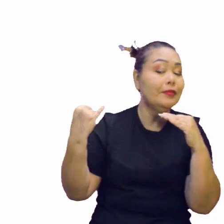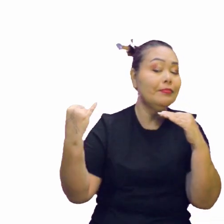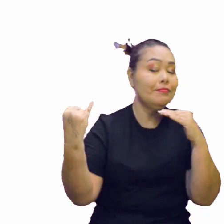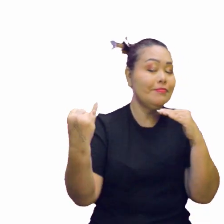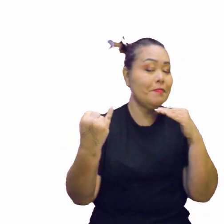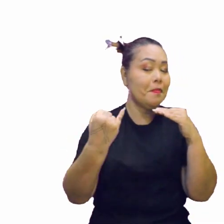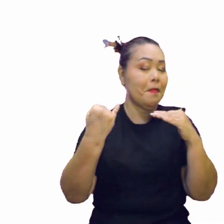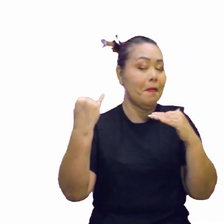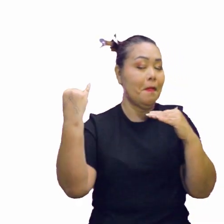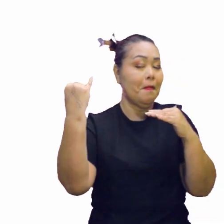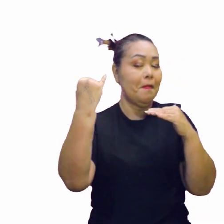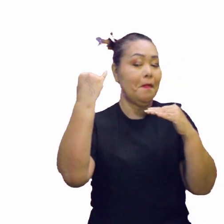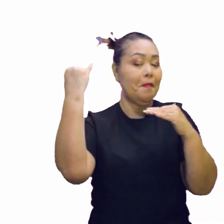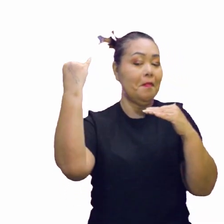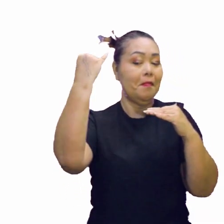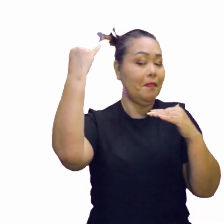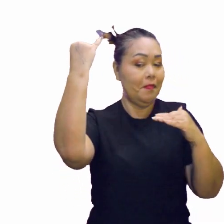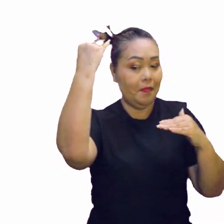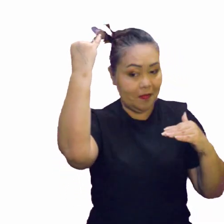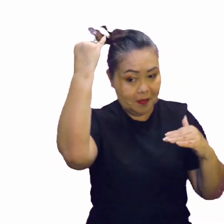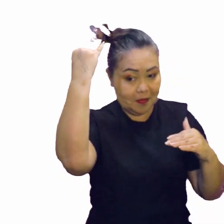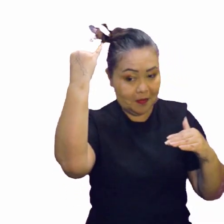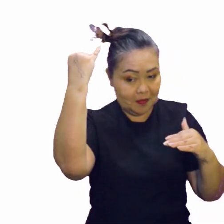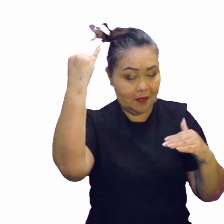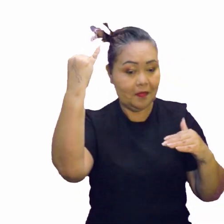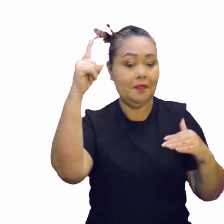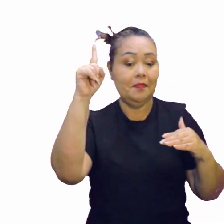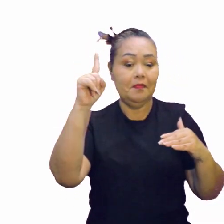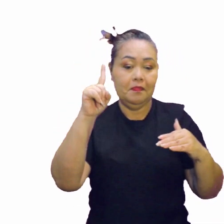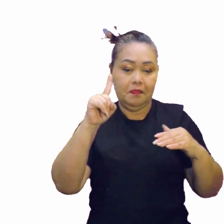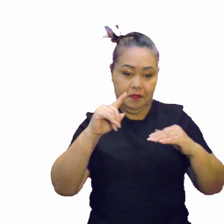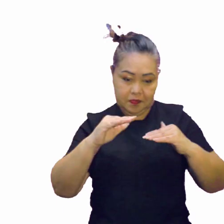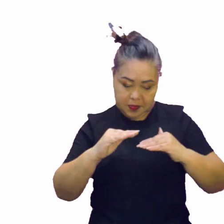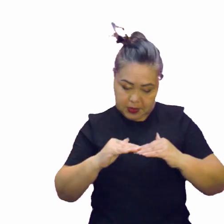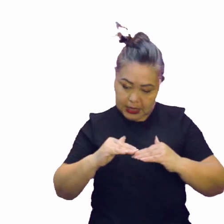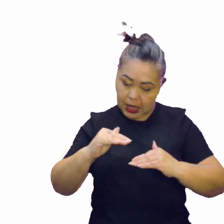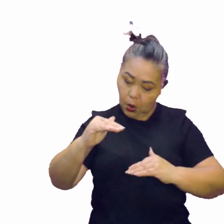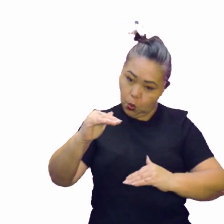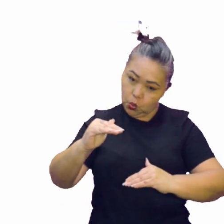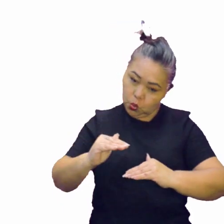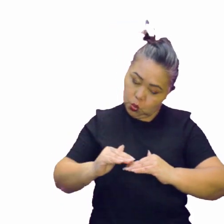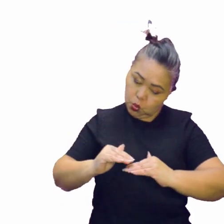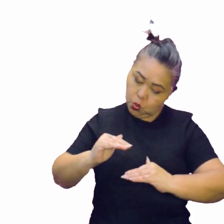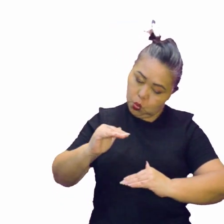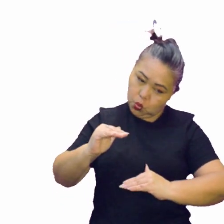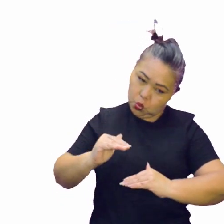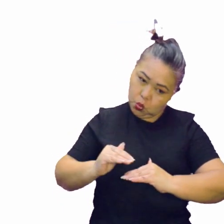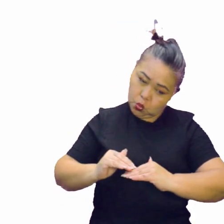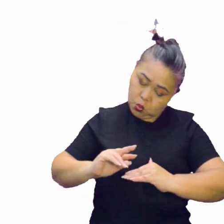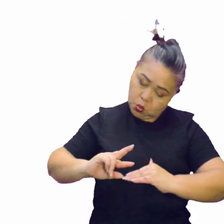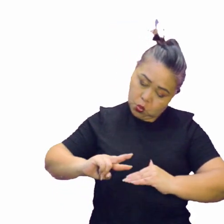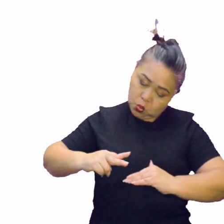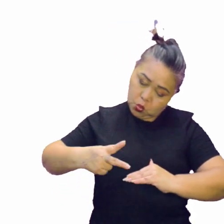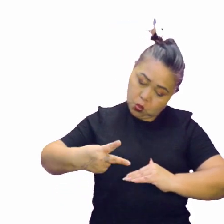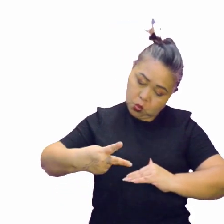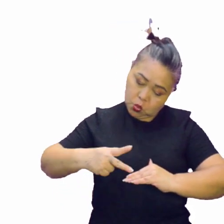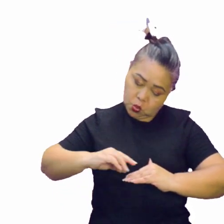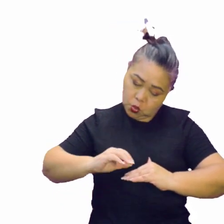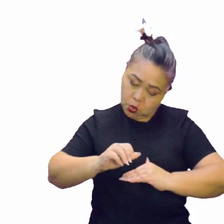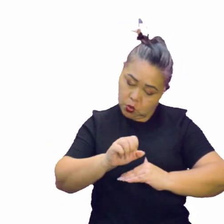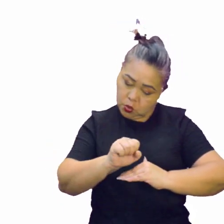importantíssima, tá? É a altura em solo e área